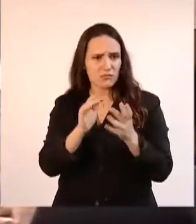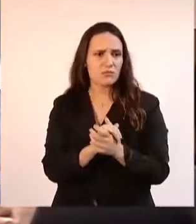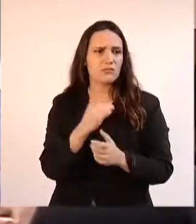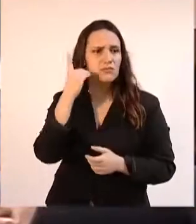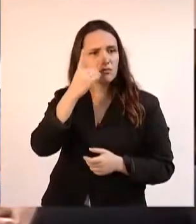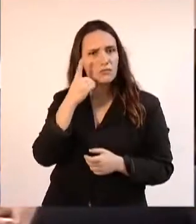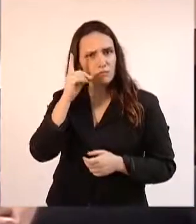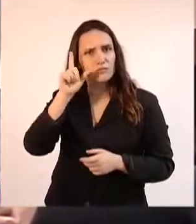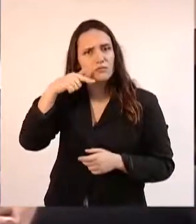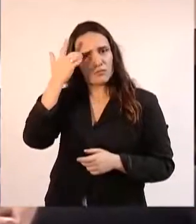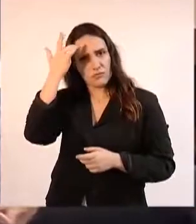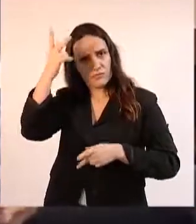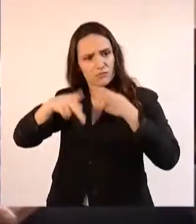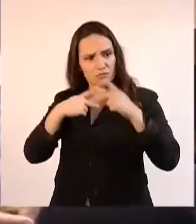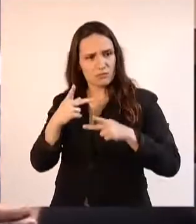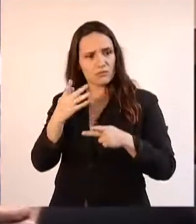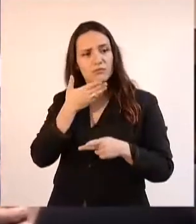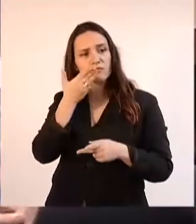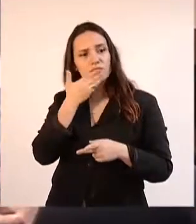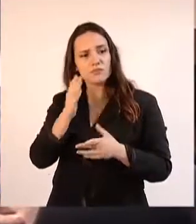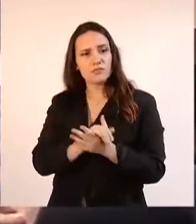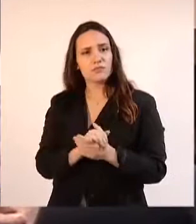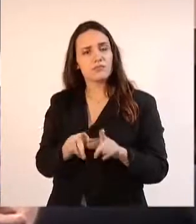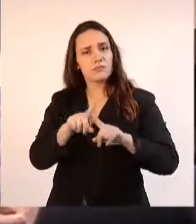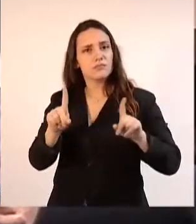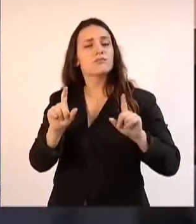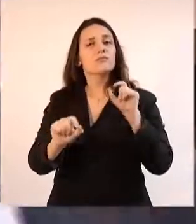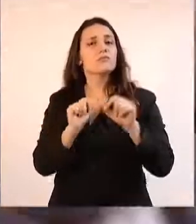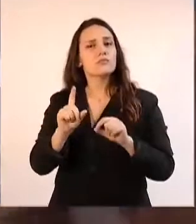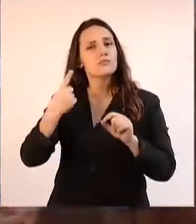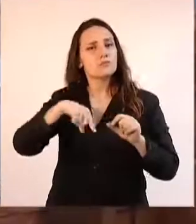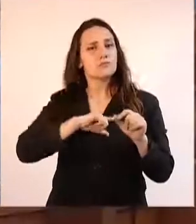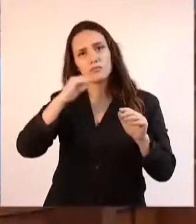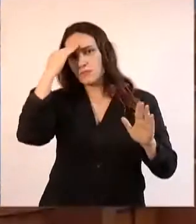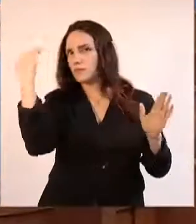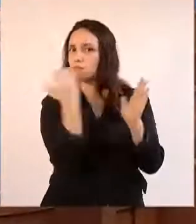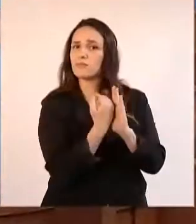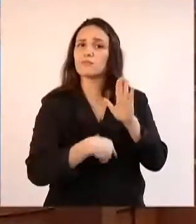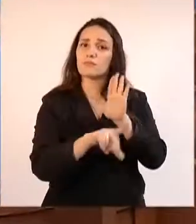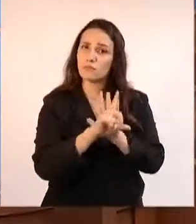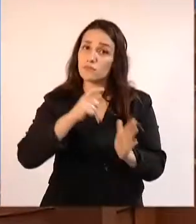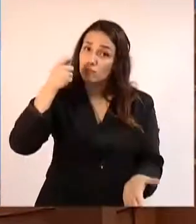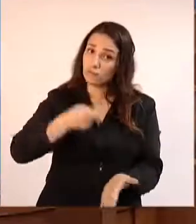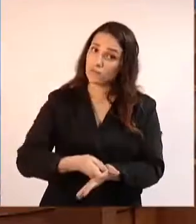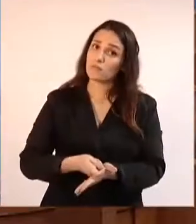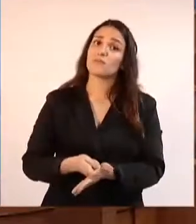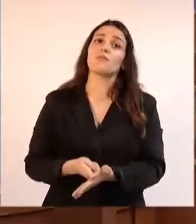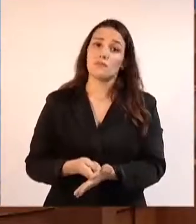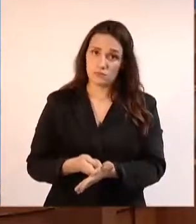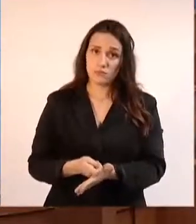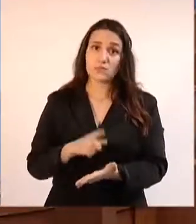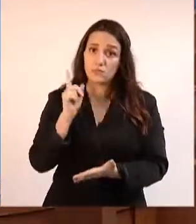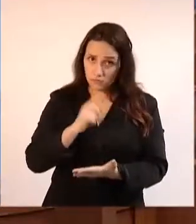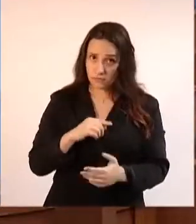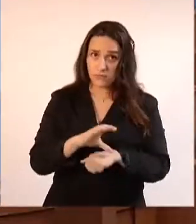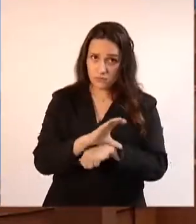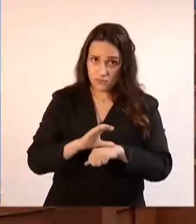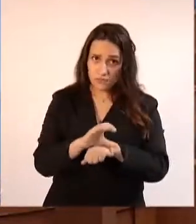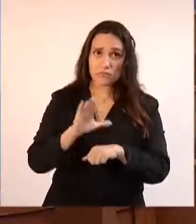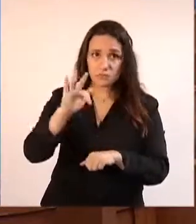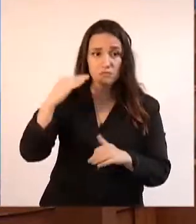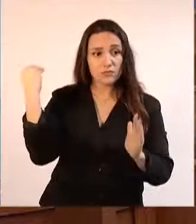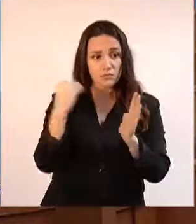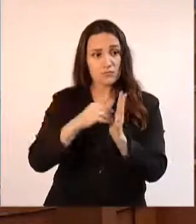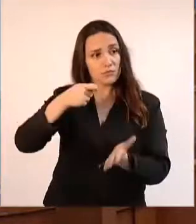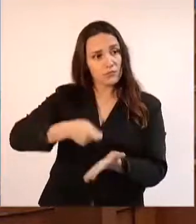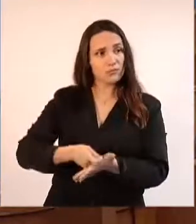fazer o discurso fácil, mas nós seguimos aquilo que a lei determina, aquilo que a Constituição determina. E